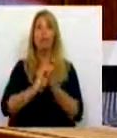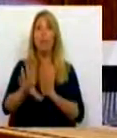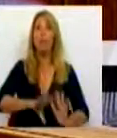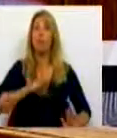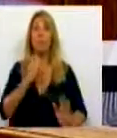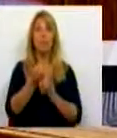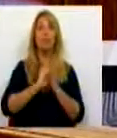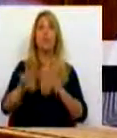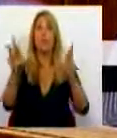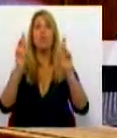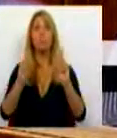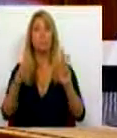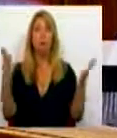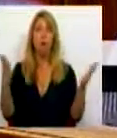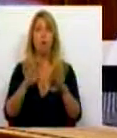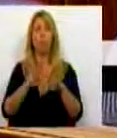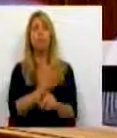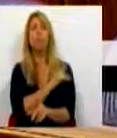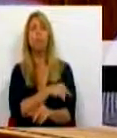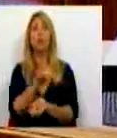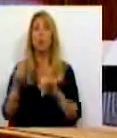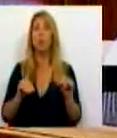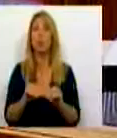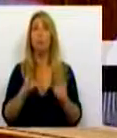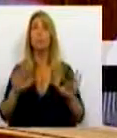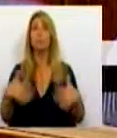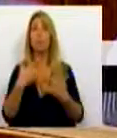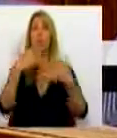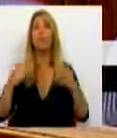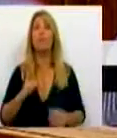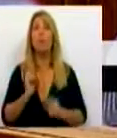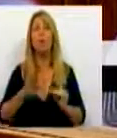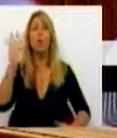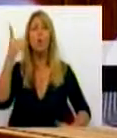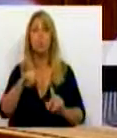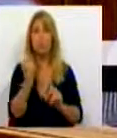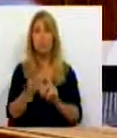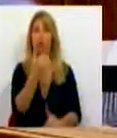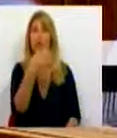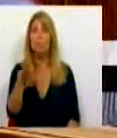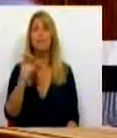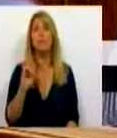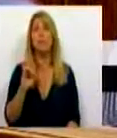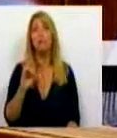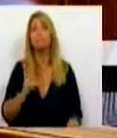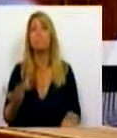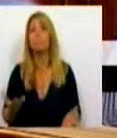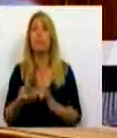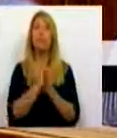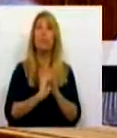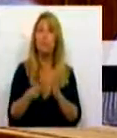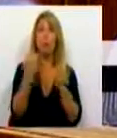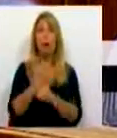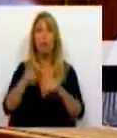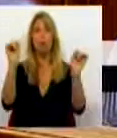esperança. No que diz respeito ao poder local, podemos confirmar aquilo que já aconteceu em 2016, ou seja, a devolução da